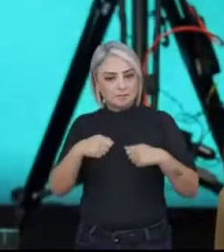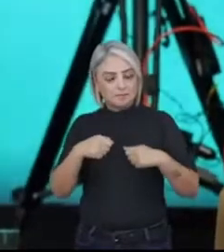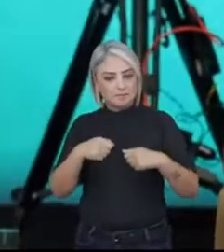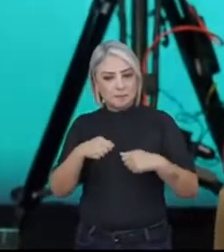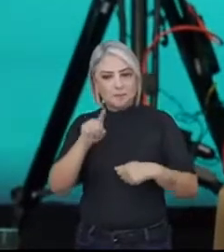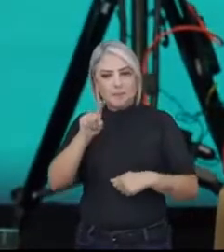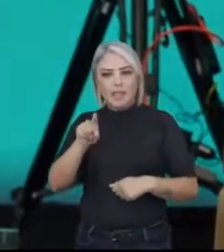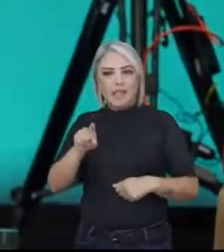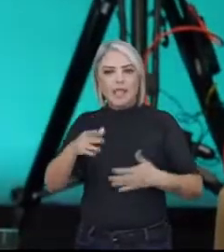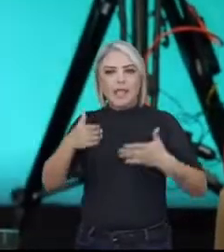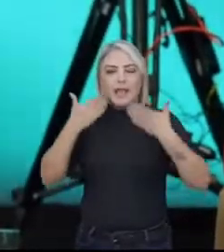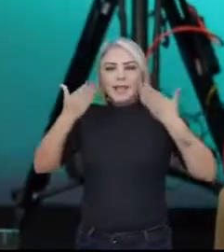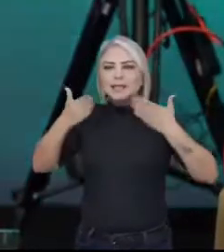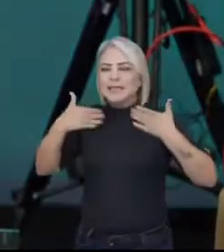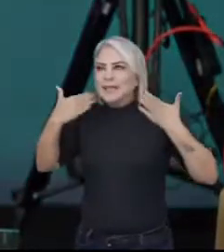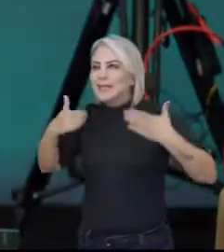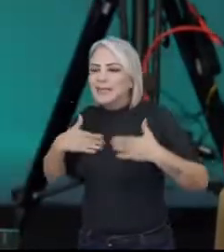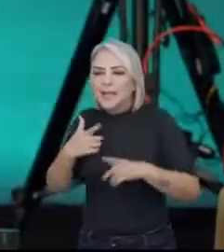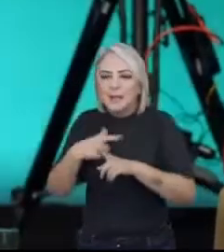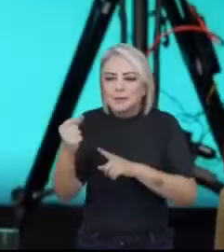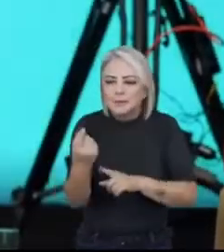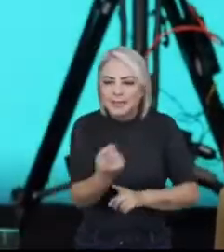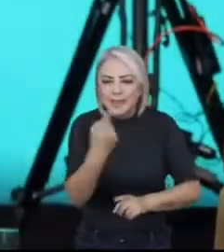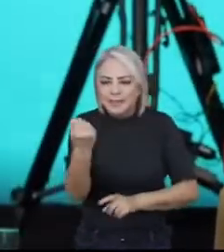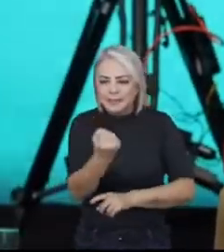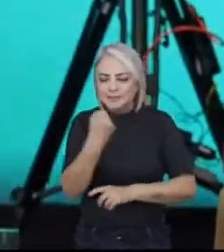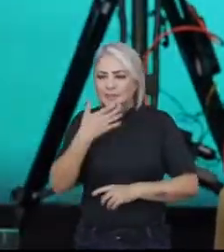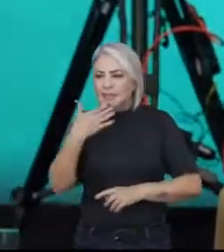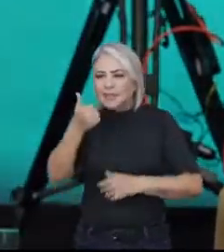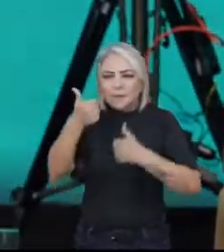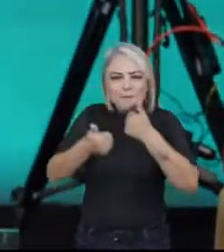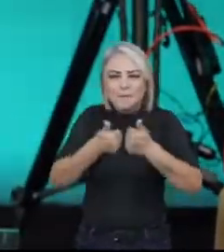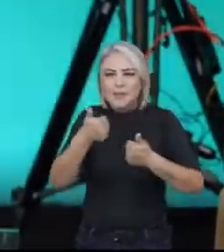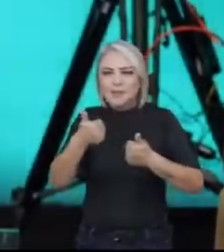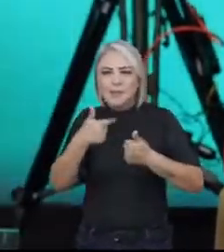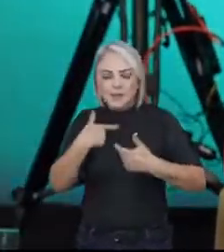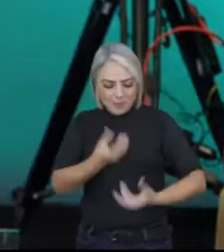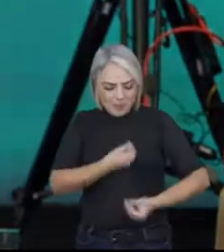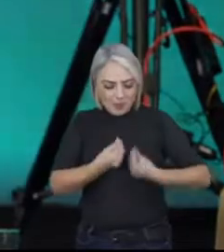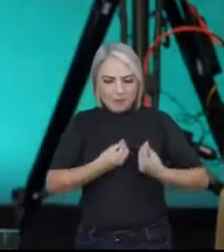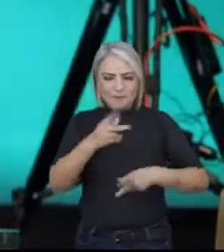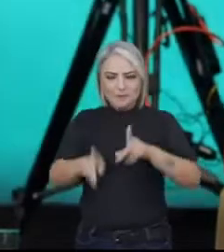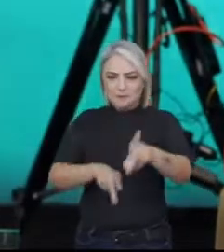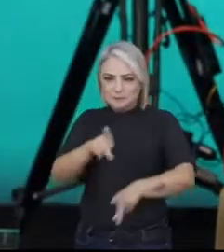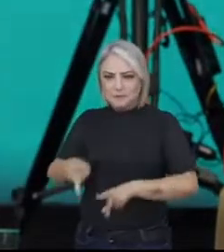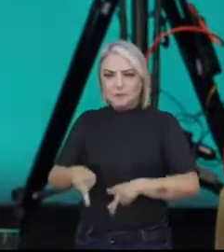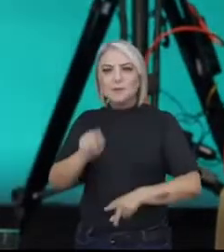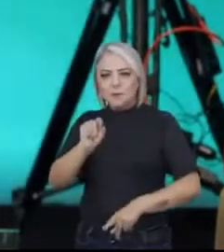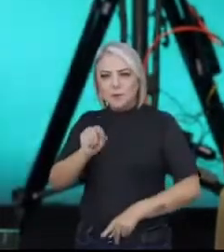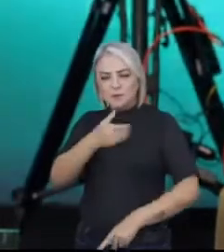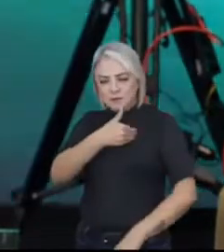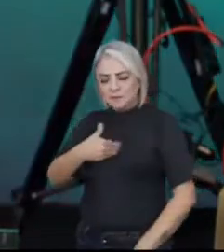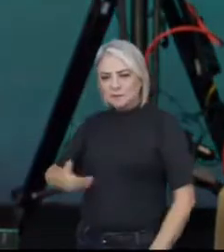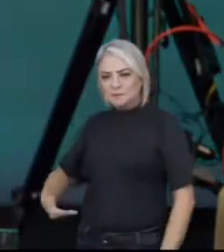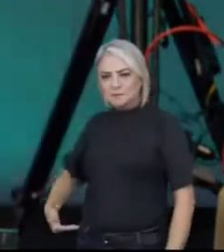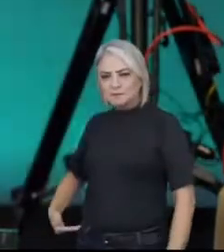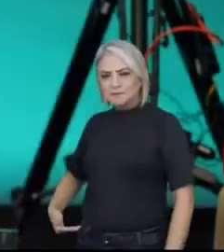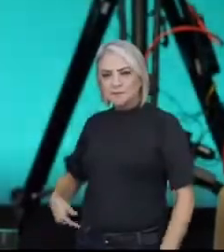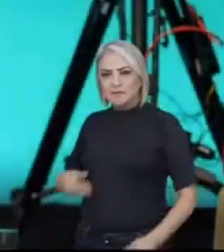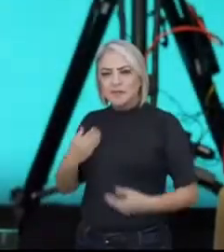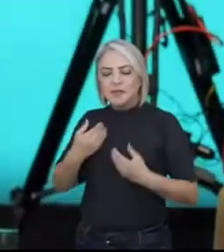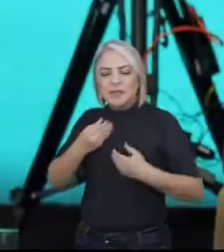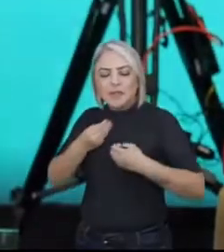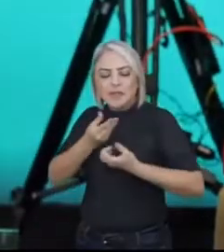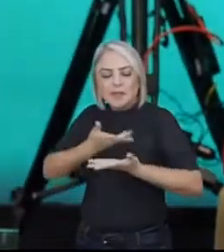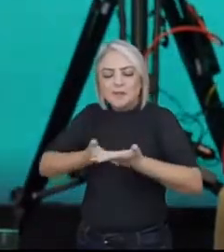cada conquista, com cada melhora na qualidade de vida do povo que ele governa. É compartilhar a felicidade